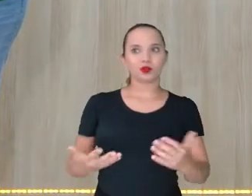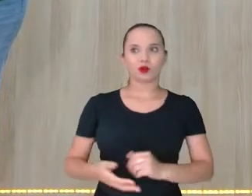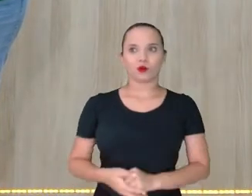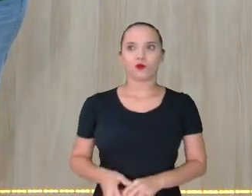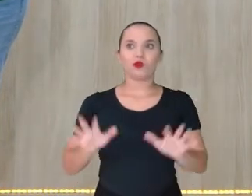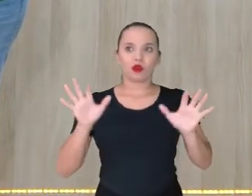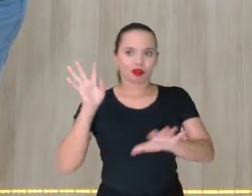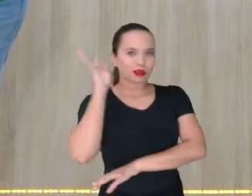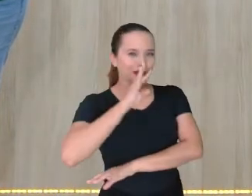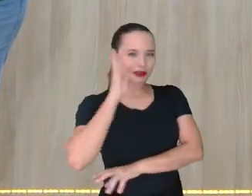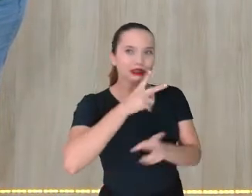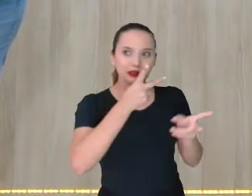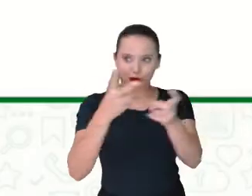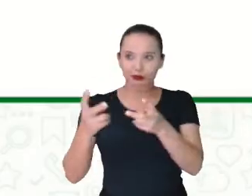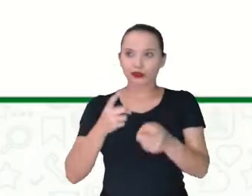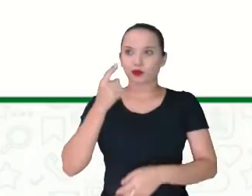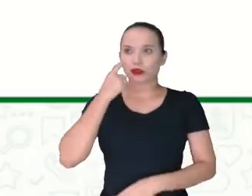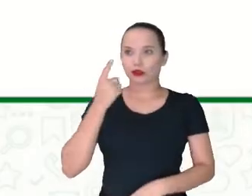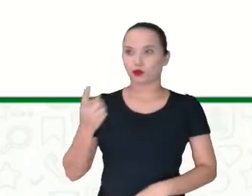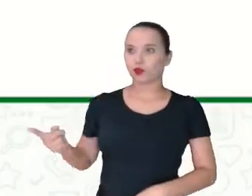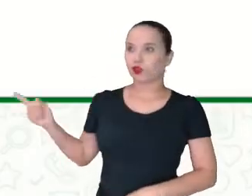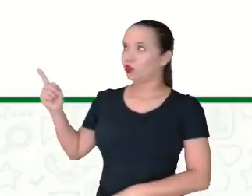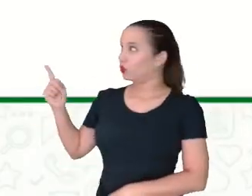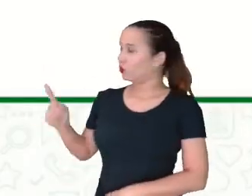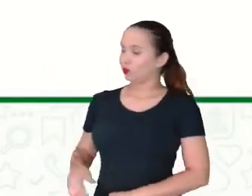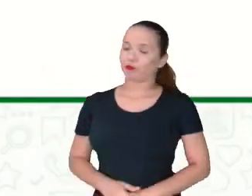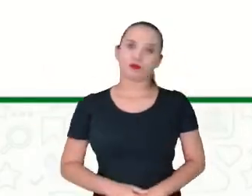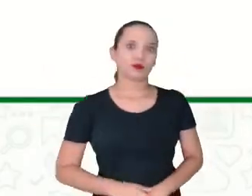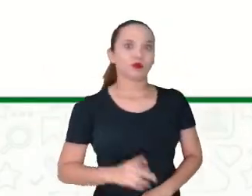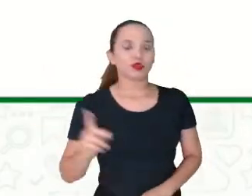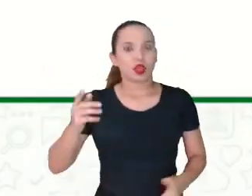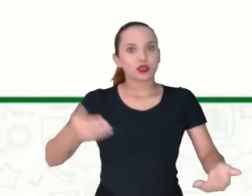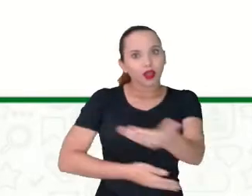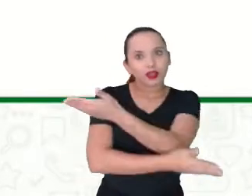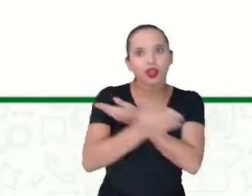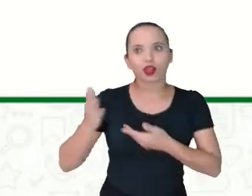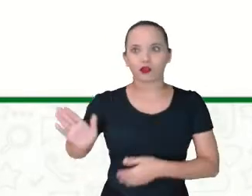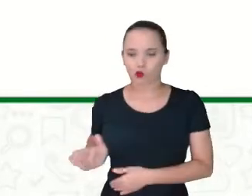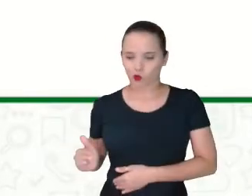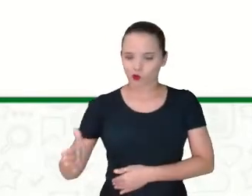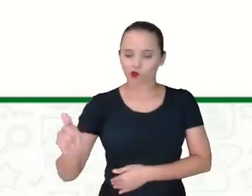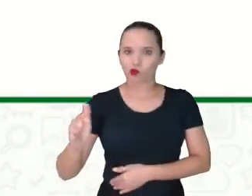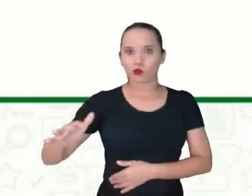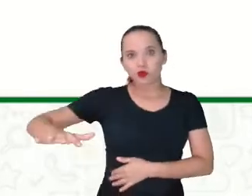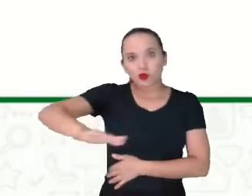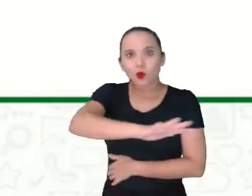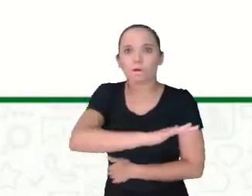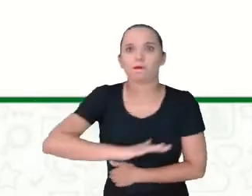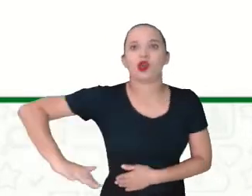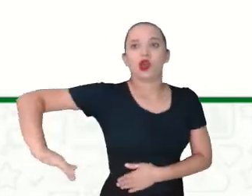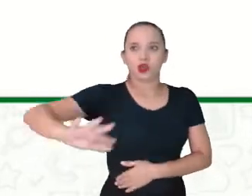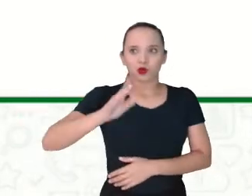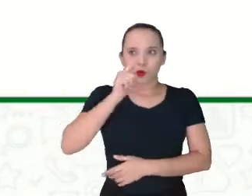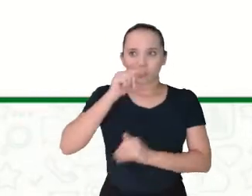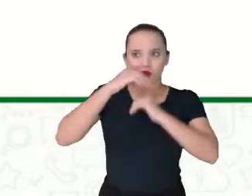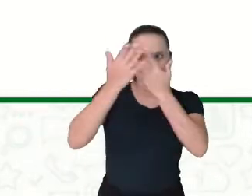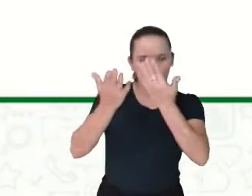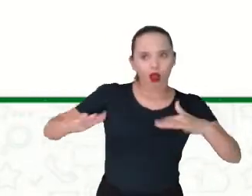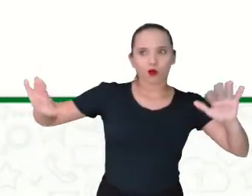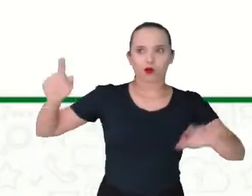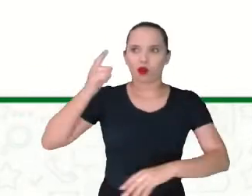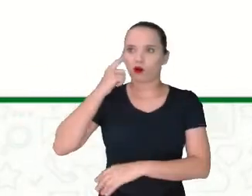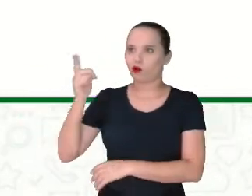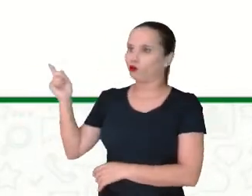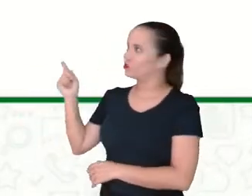bem legal essa parte da percepção e interação. E olha só, a interação dos peixes com o ambiente aquático, né? Você